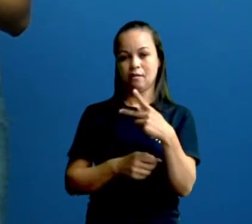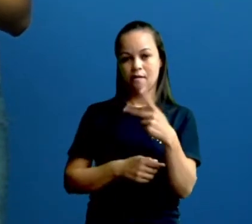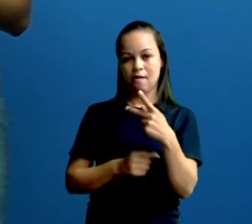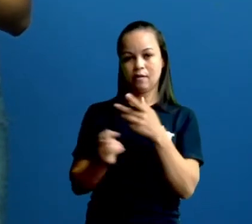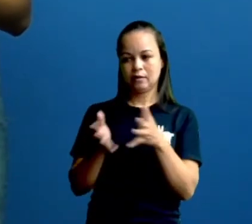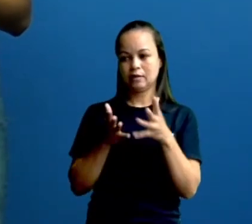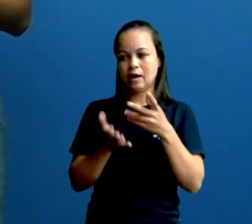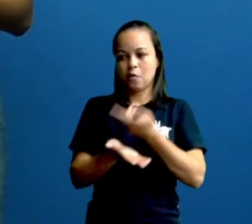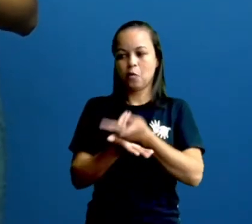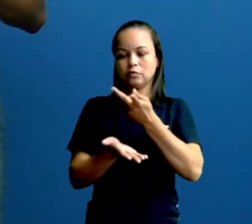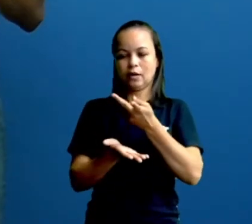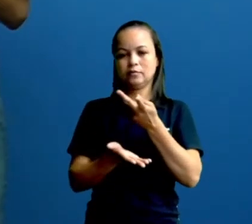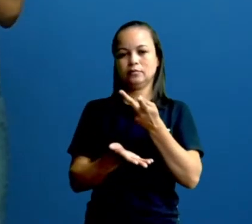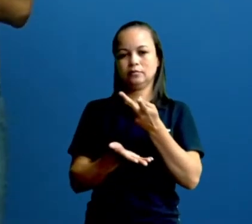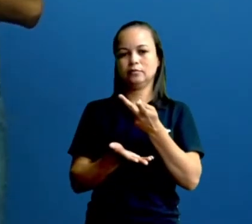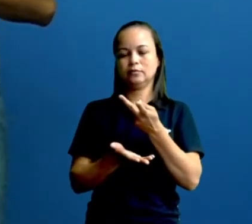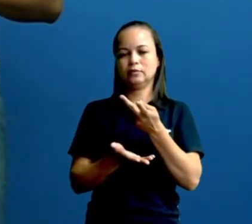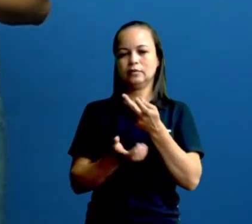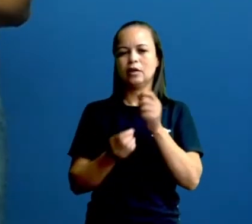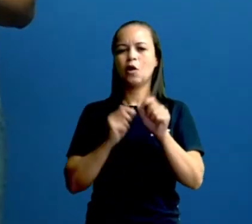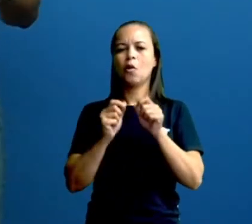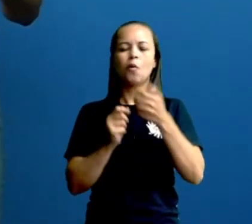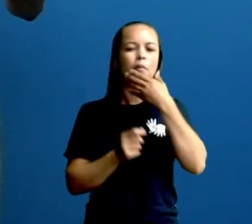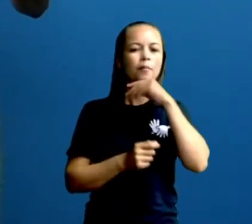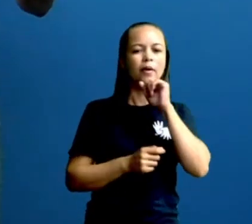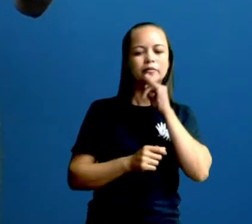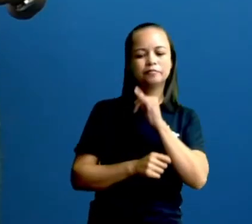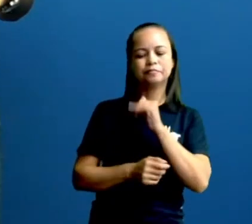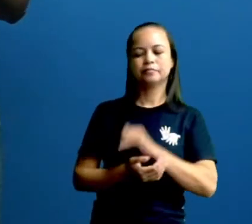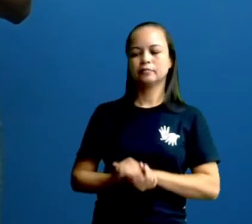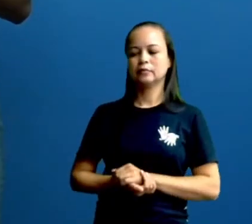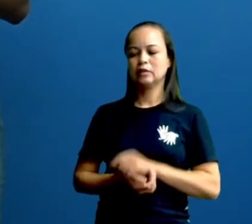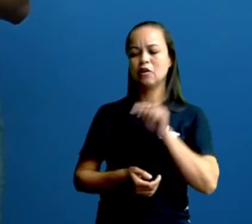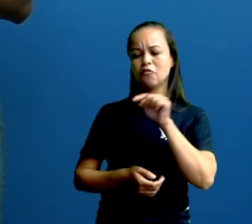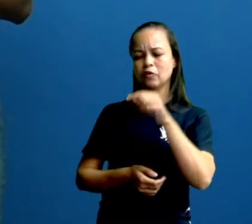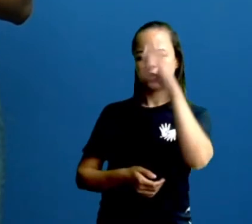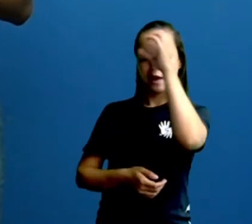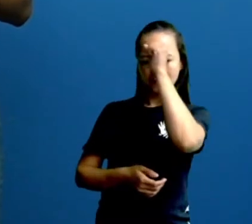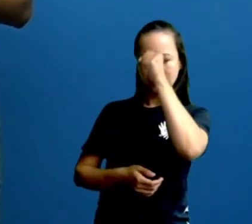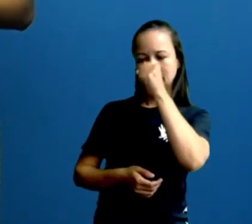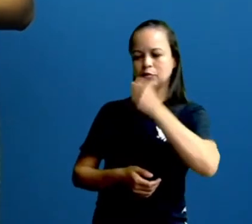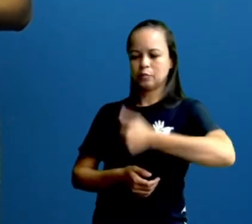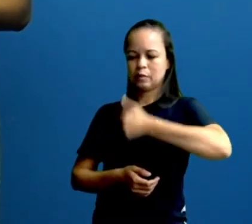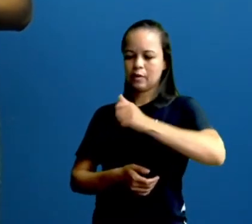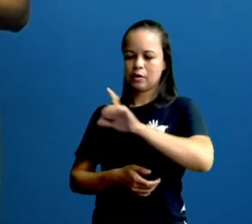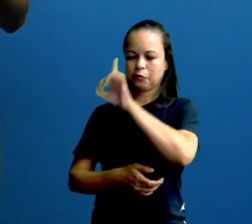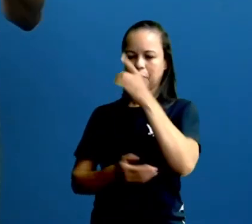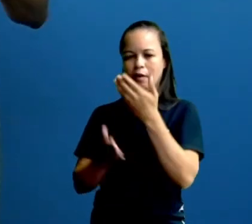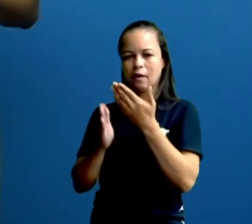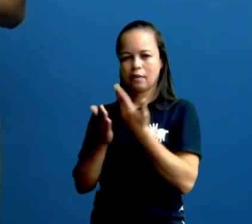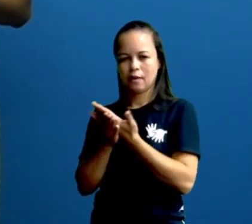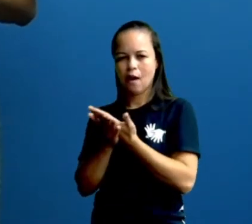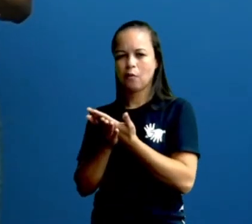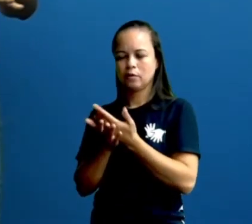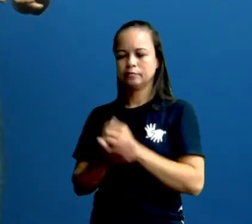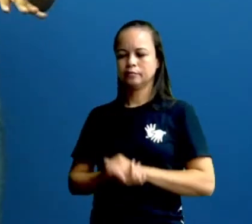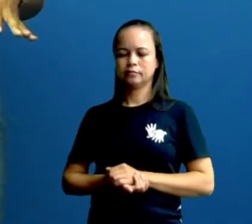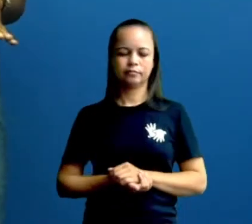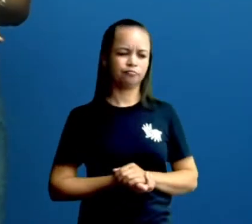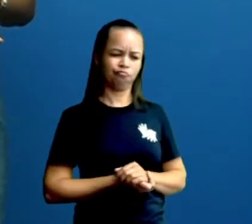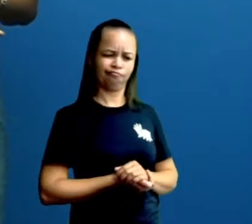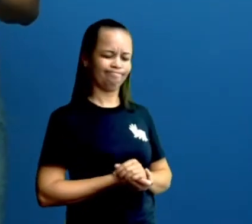situação está acontecendo aí, ó. O papai diz, então o que você aprendeu no seu primeiro dia de aula? E ele responde,